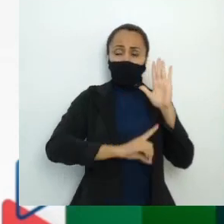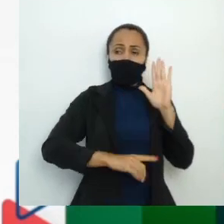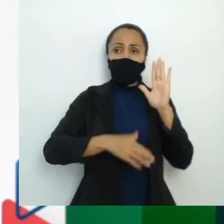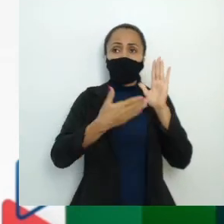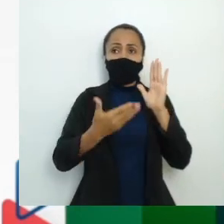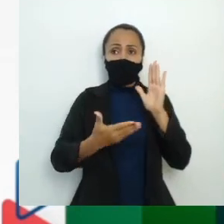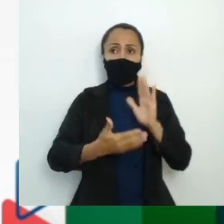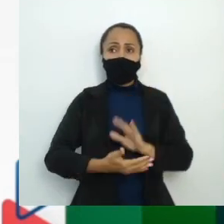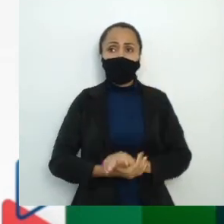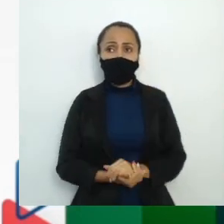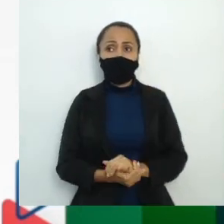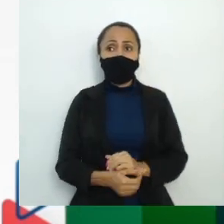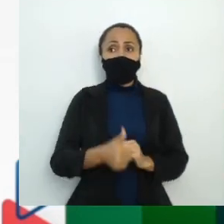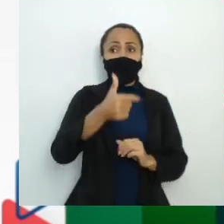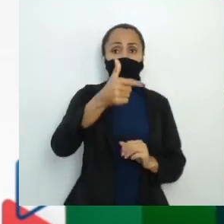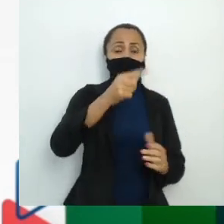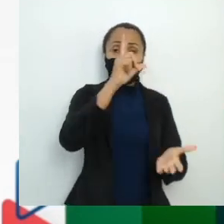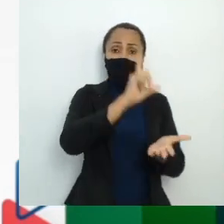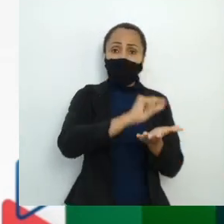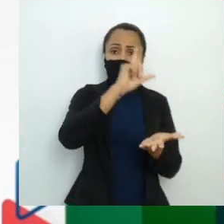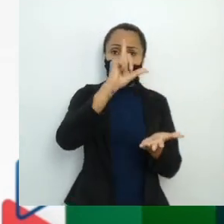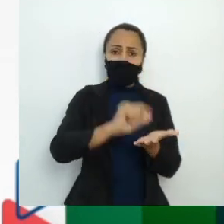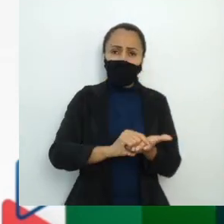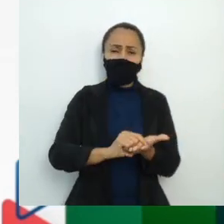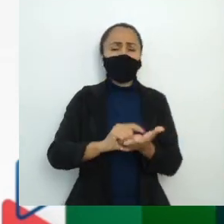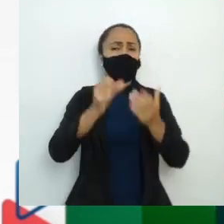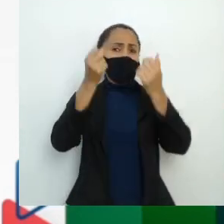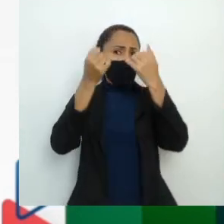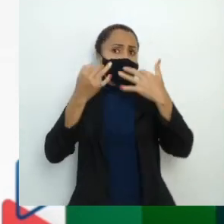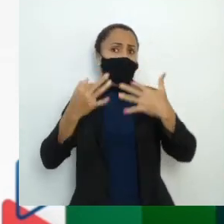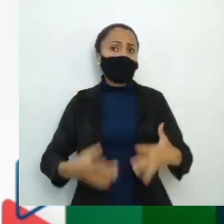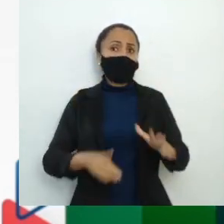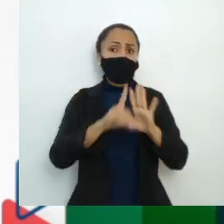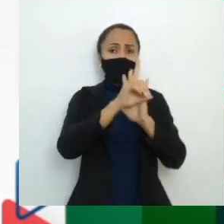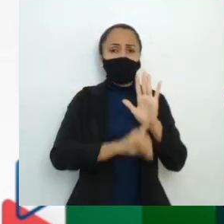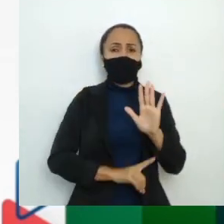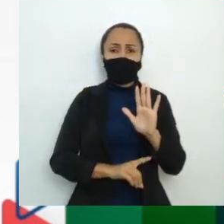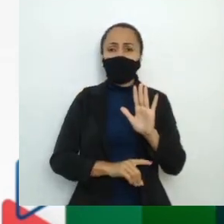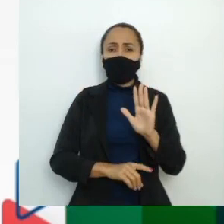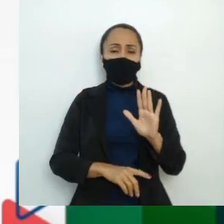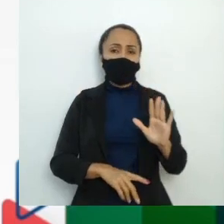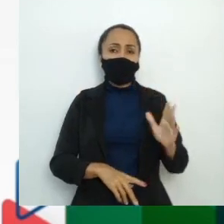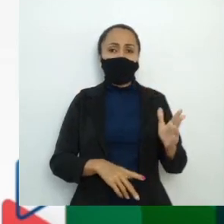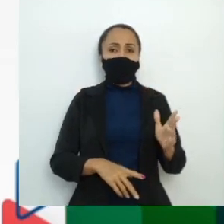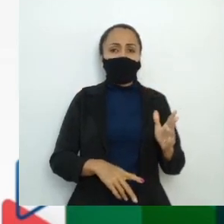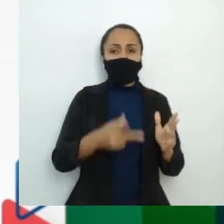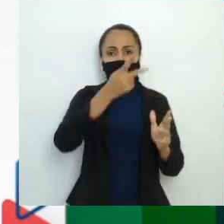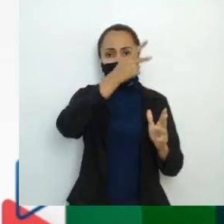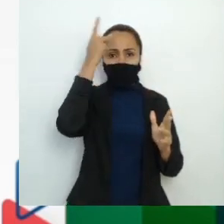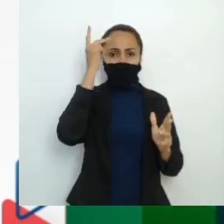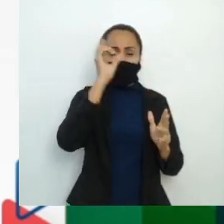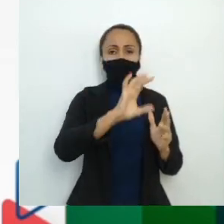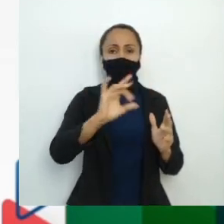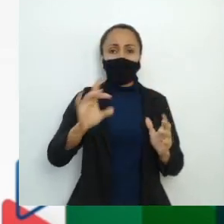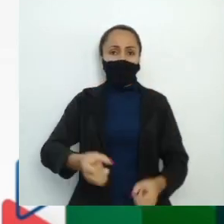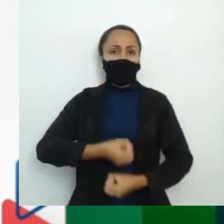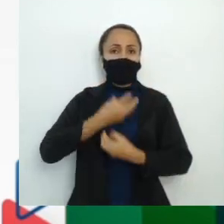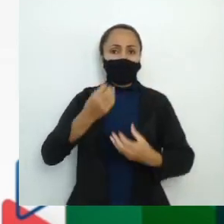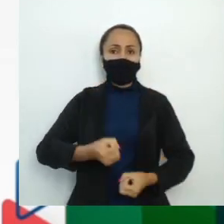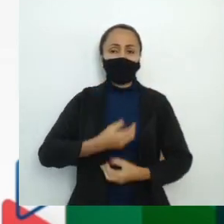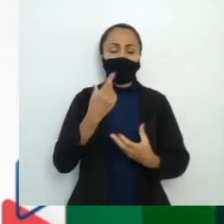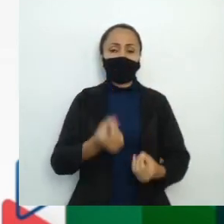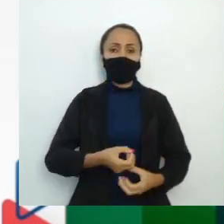declaração contava com 17 artigos que definiam aqui o direito natural de cada cidadão, como liberdade de expressão, crença religiosa,